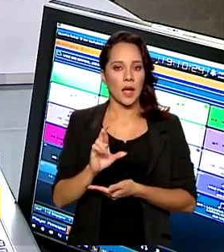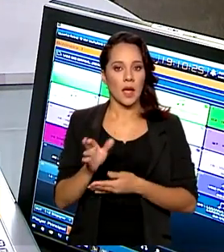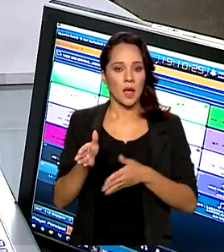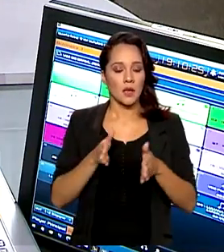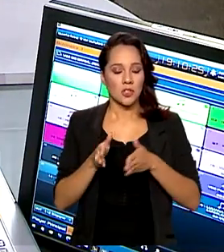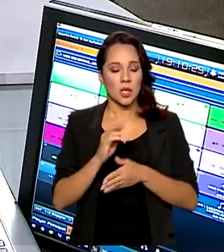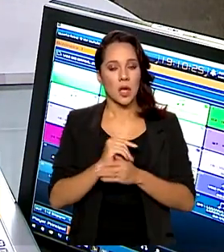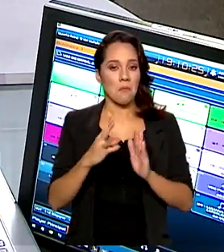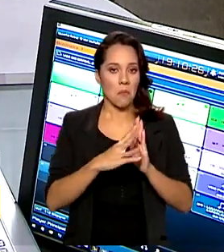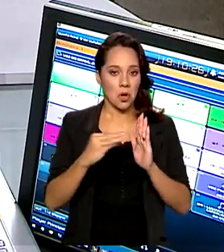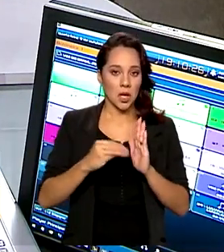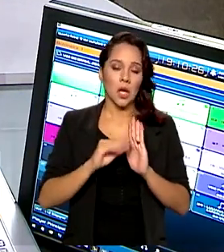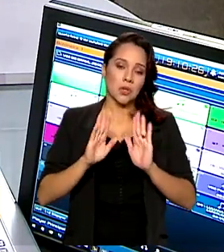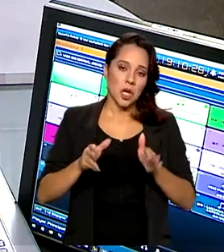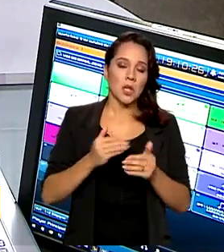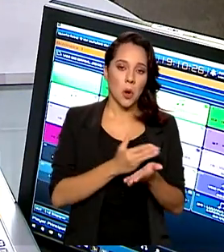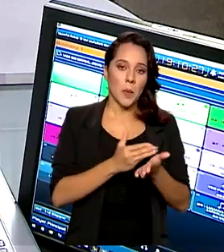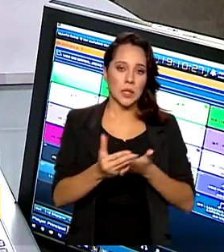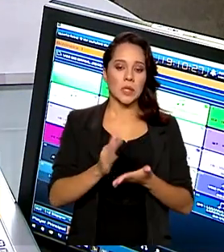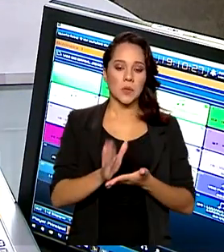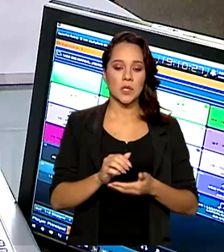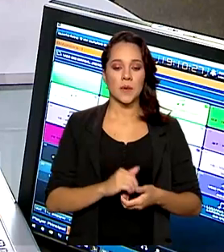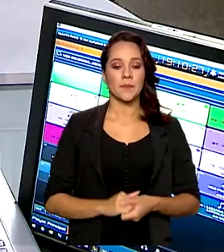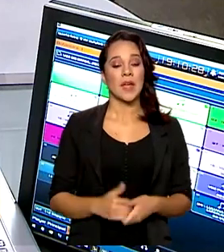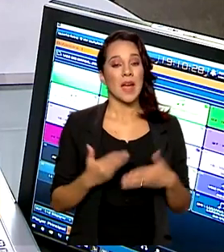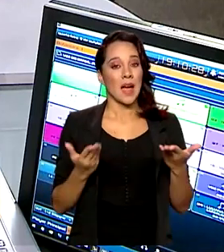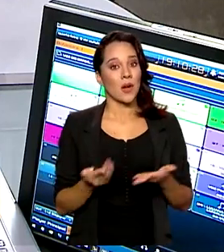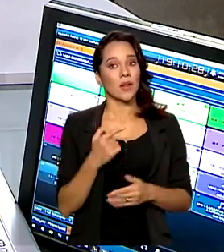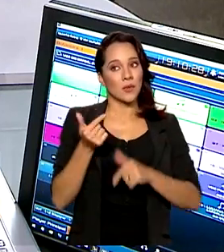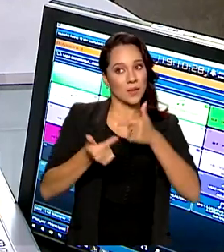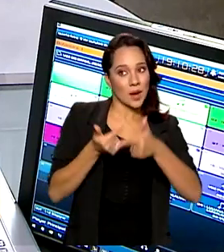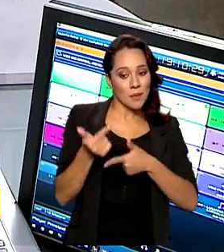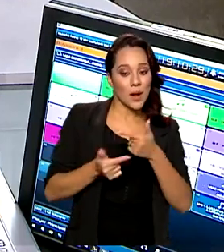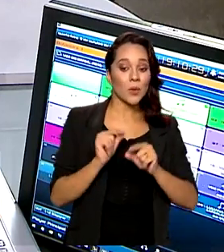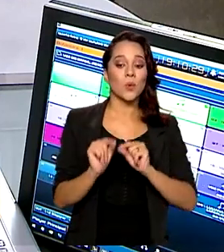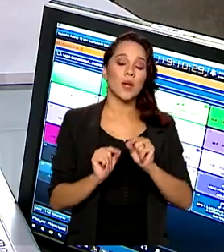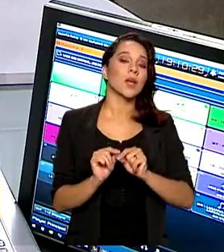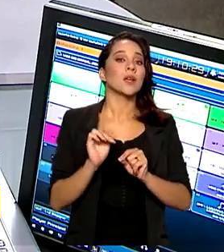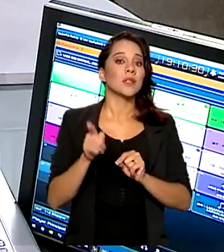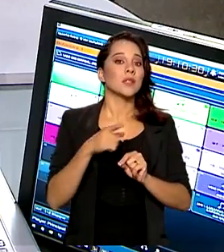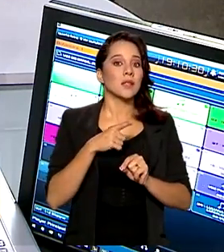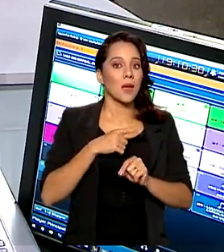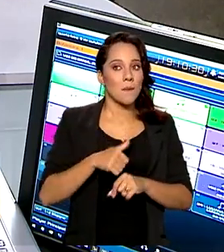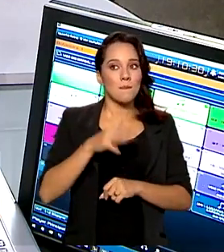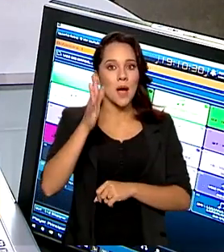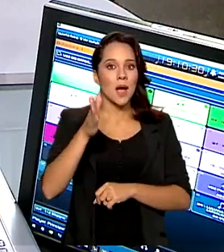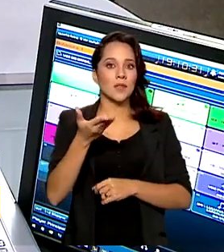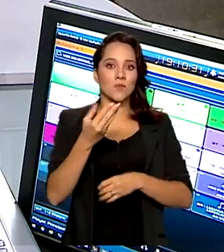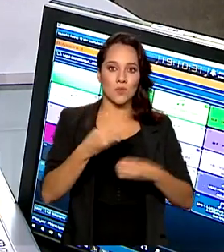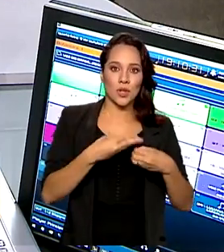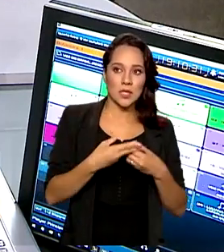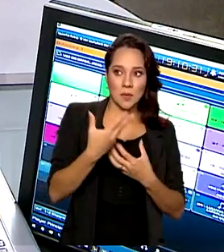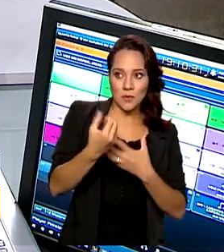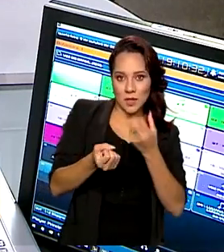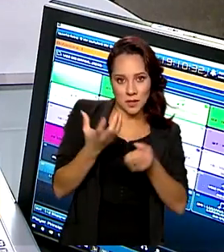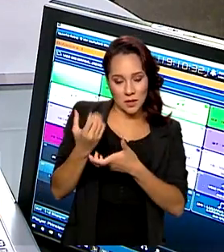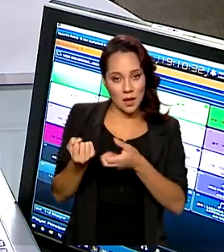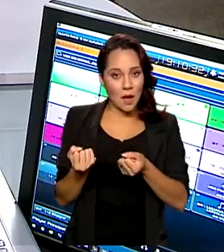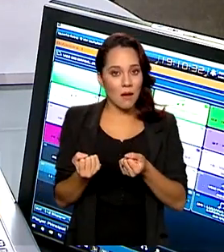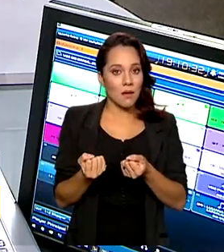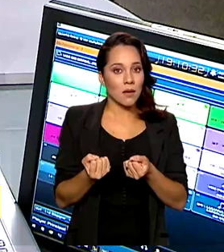de piloto, então esse serviço já está começando a funcionar. Agora tem um trabalho da gente fazer aí, trazer mais municípios, mais